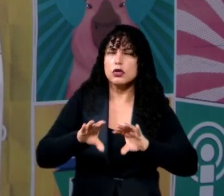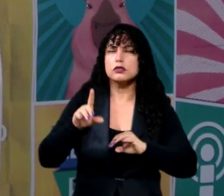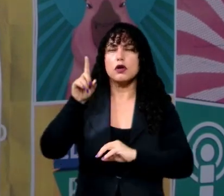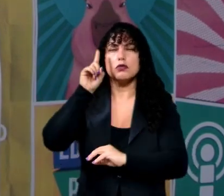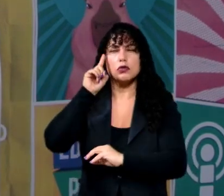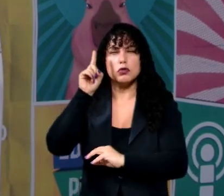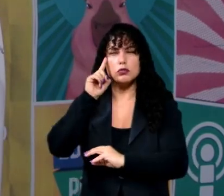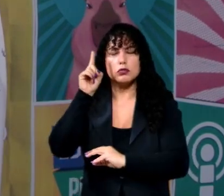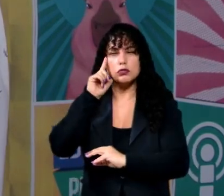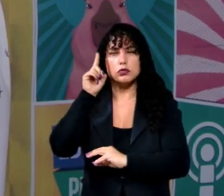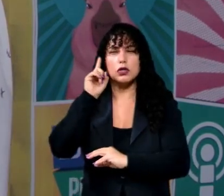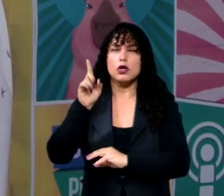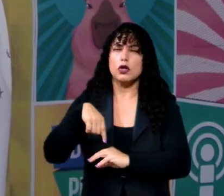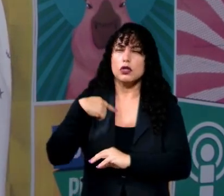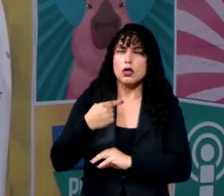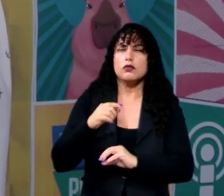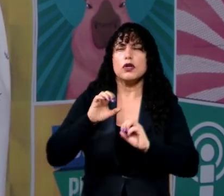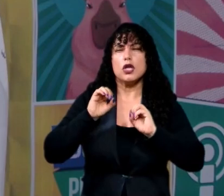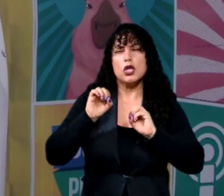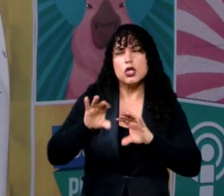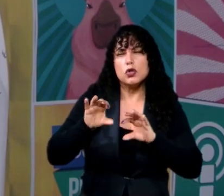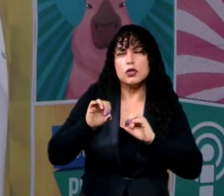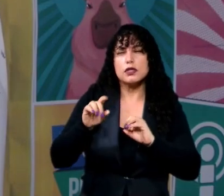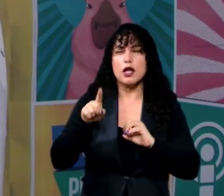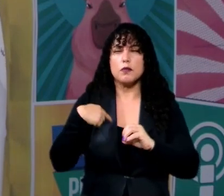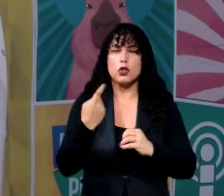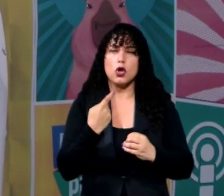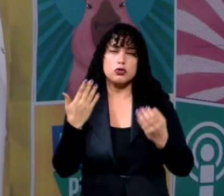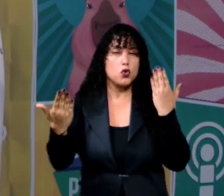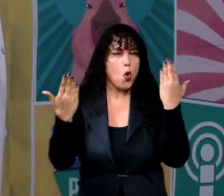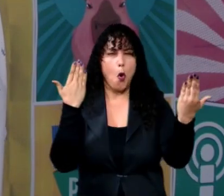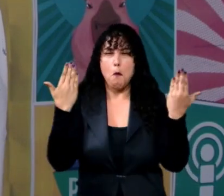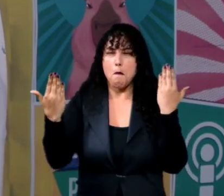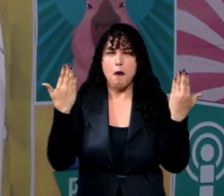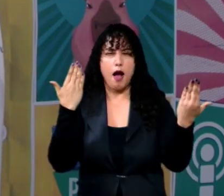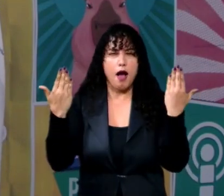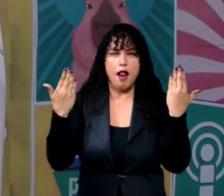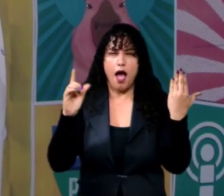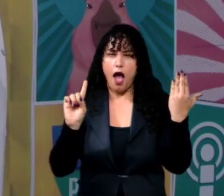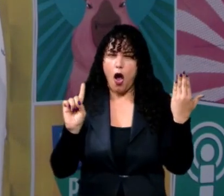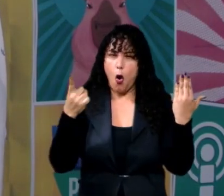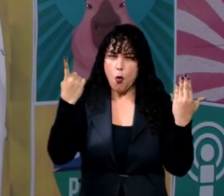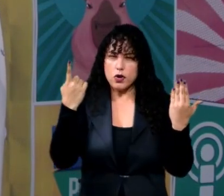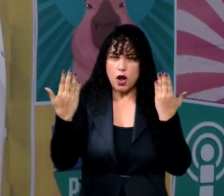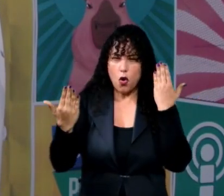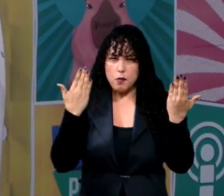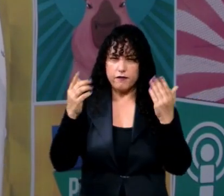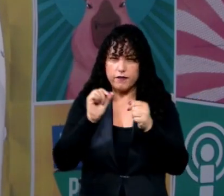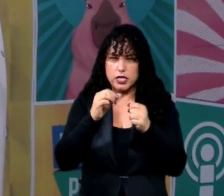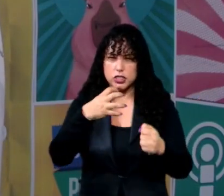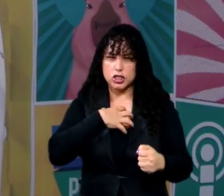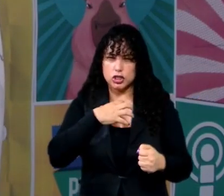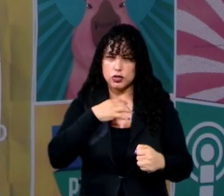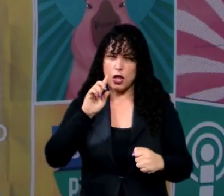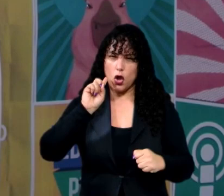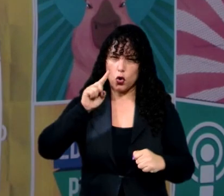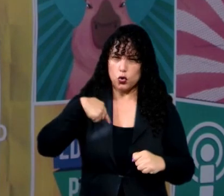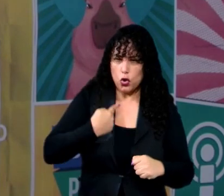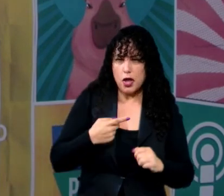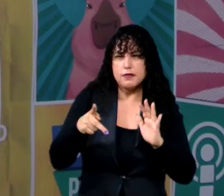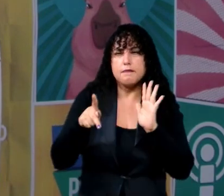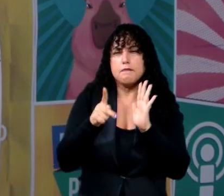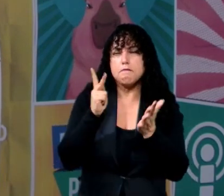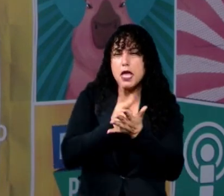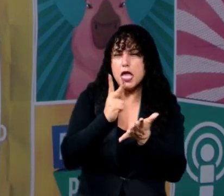contínuo, porque a gente foi educado para se comparar. Na verdade, a única comparação que faz sentido é conosco. Conosco mesmo.